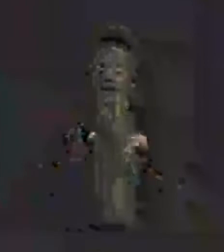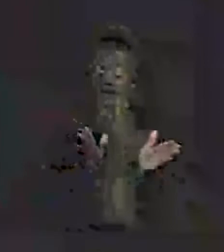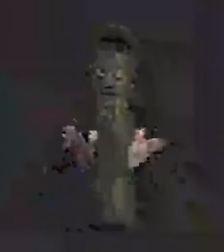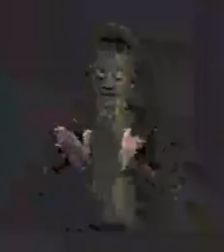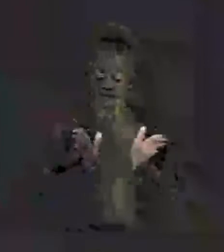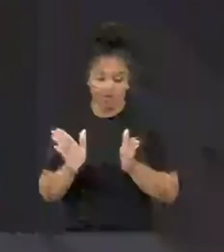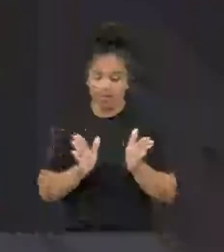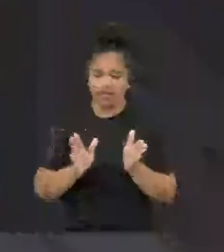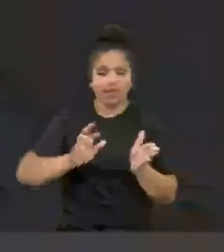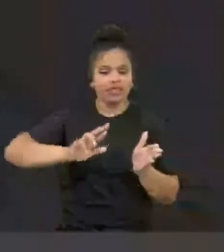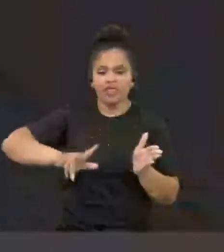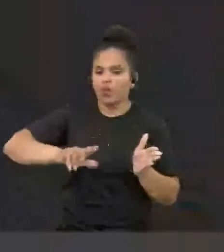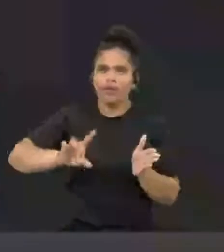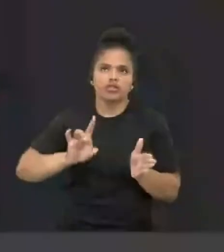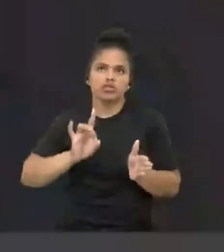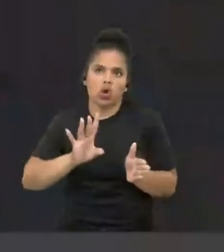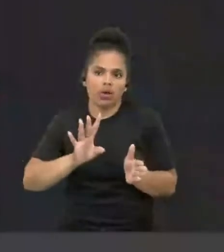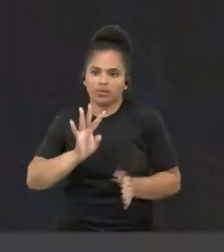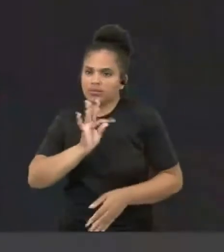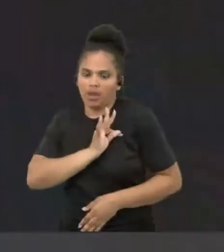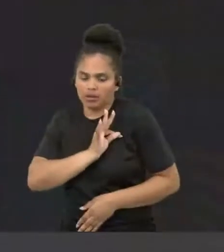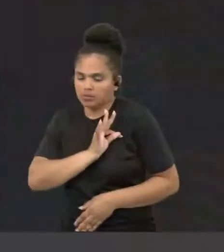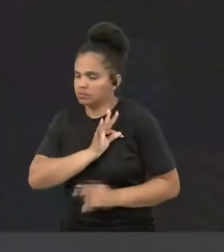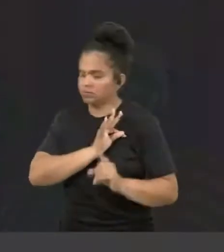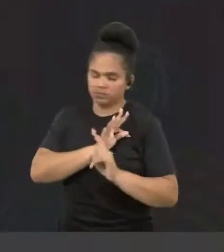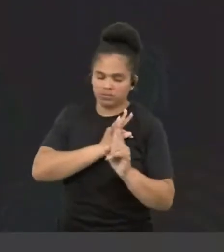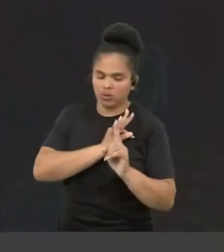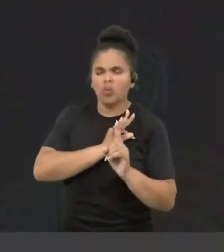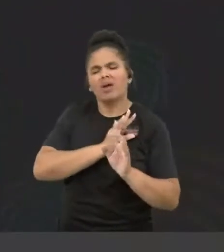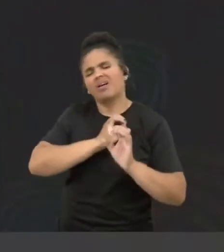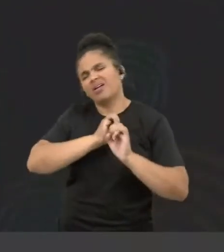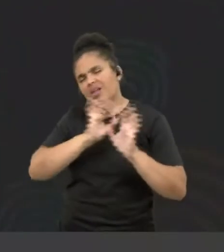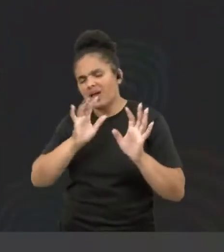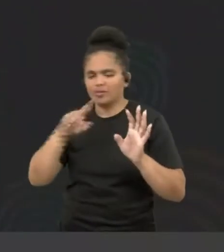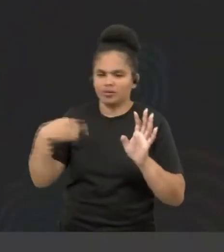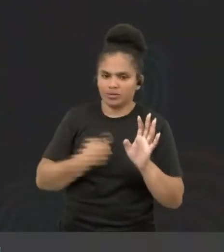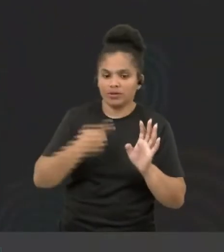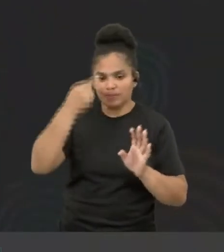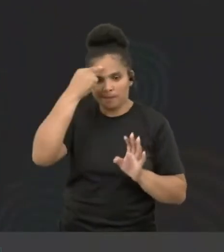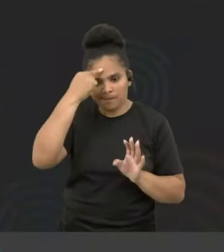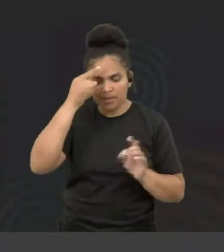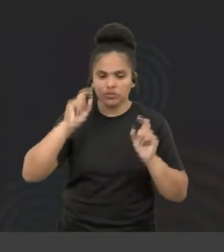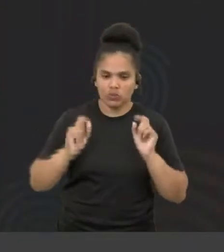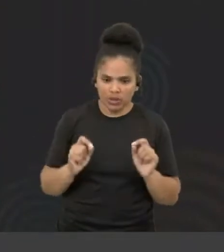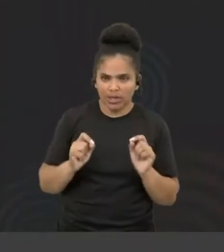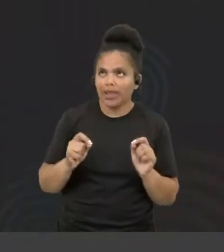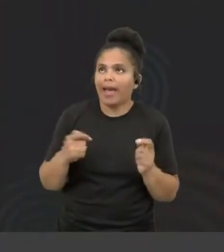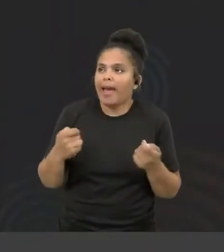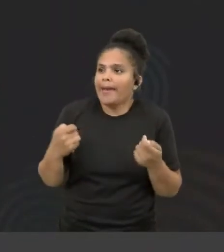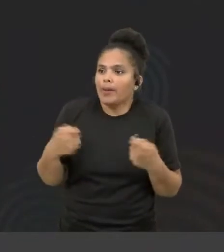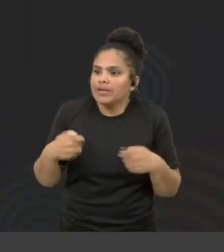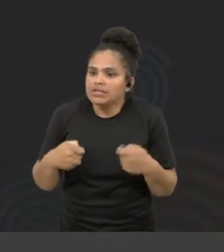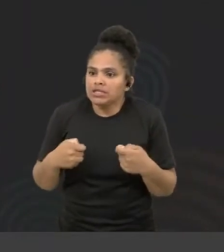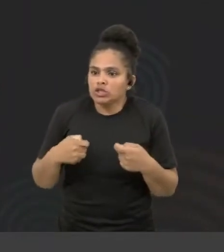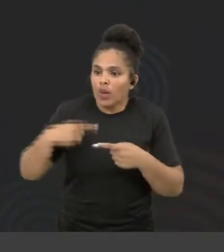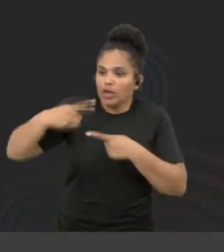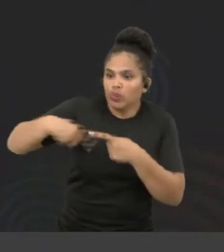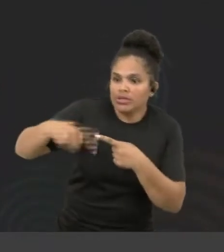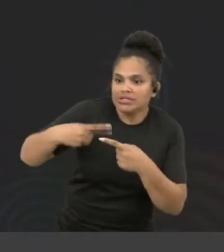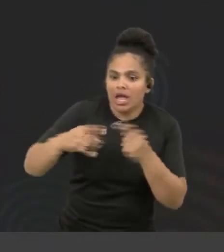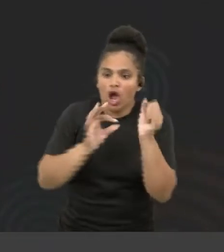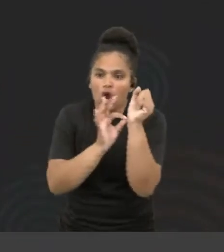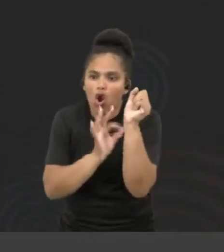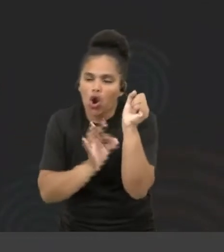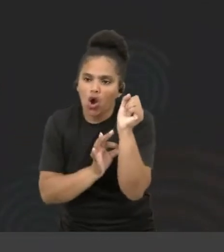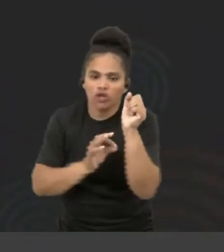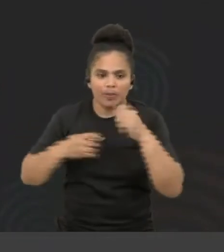começa não é só uma questão técnica. Claro que quando a gente pensar que eu tenho que atualizar um código, eu tenho que mexer